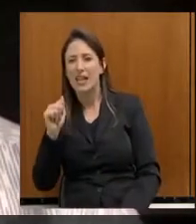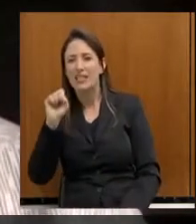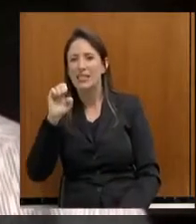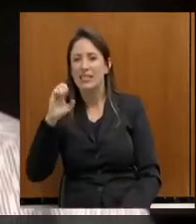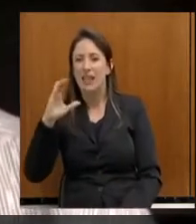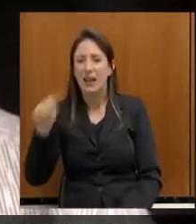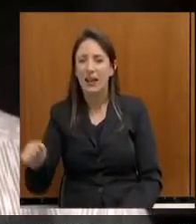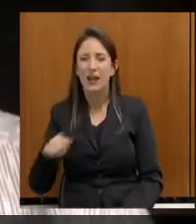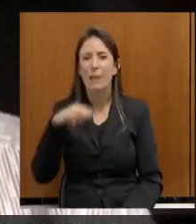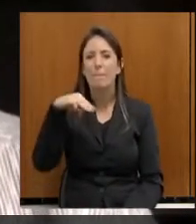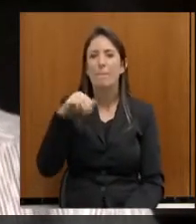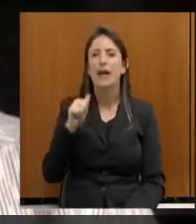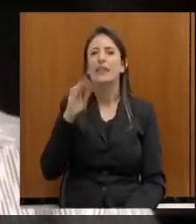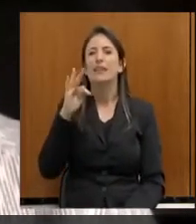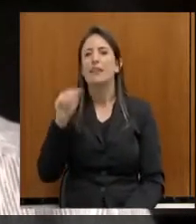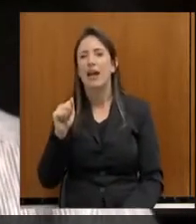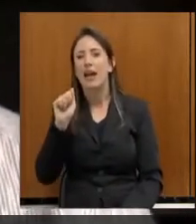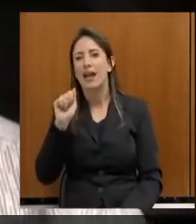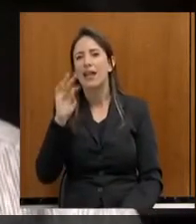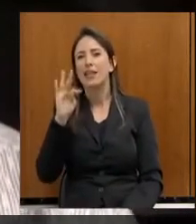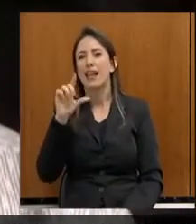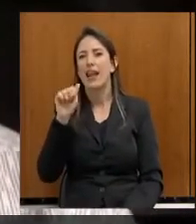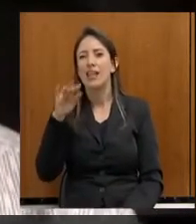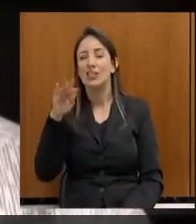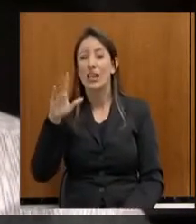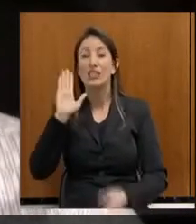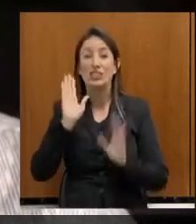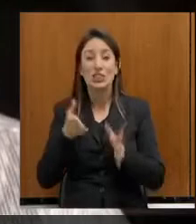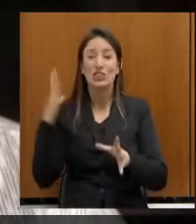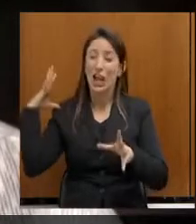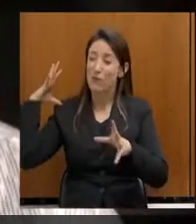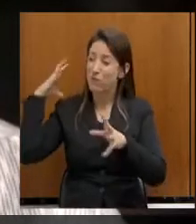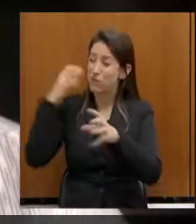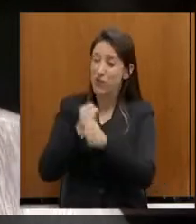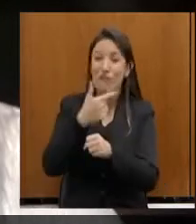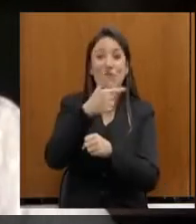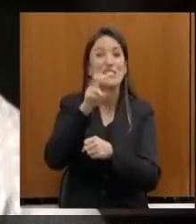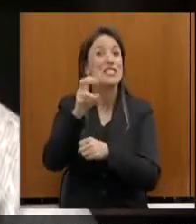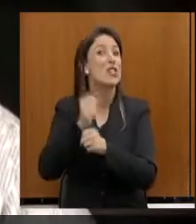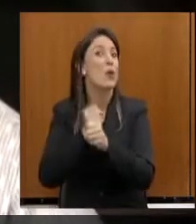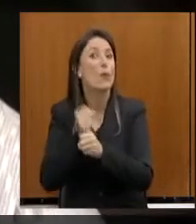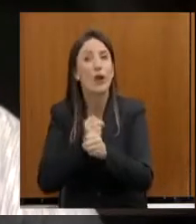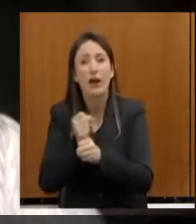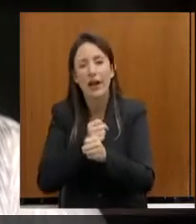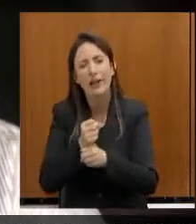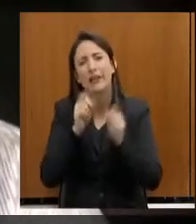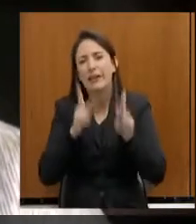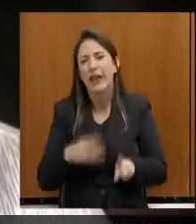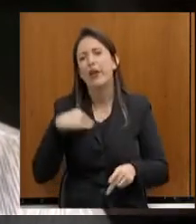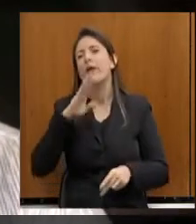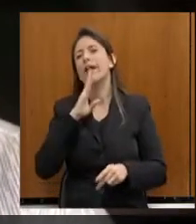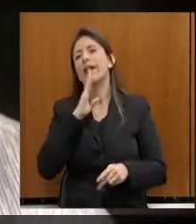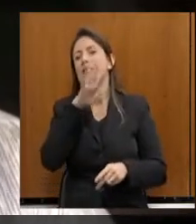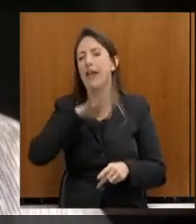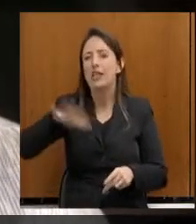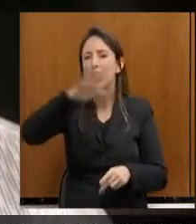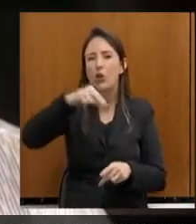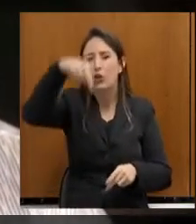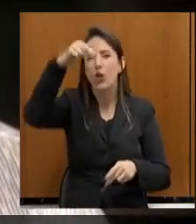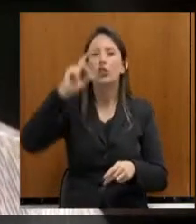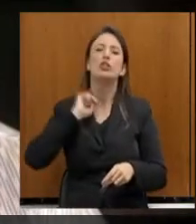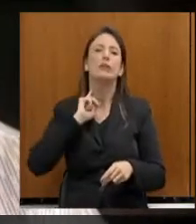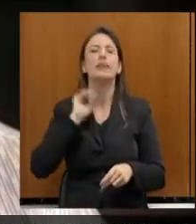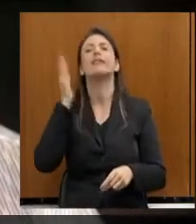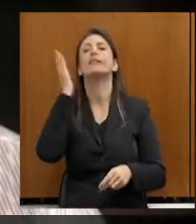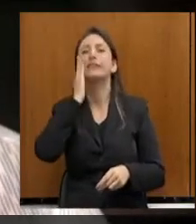Atlântica que tem 25 anos secretário cinco anos quem conhece a região do norte de Minas sabe que aqui